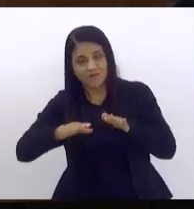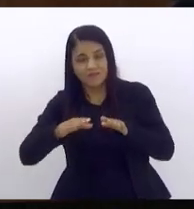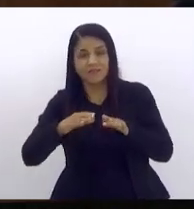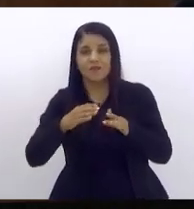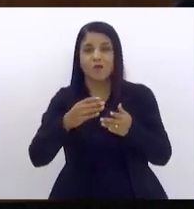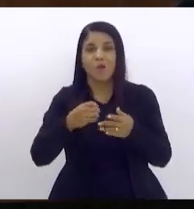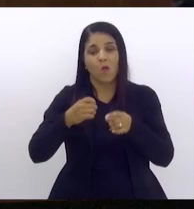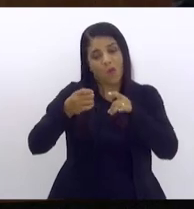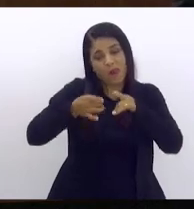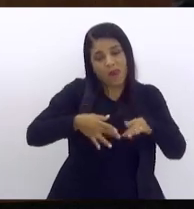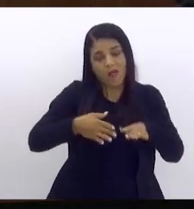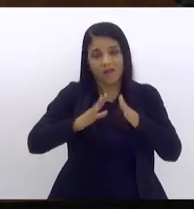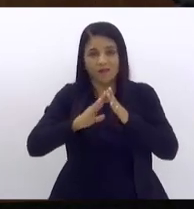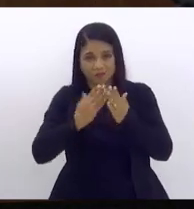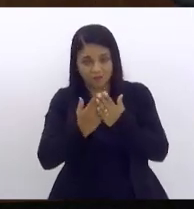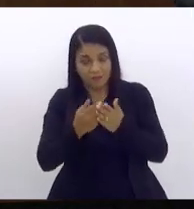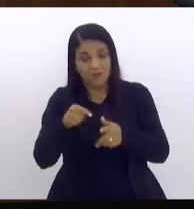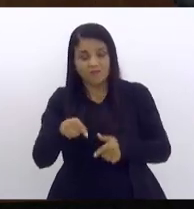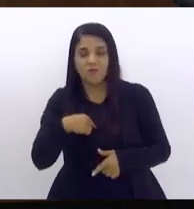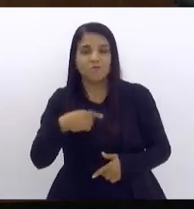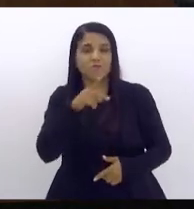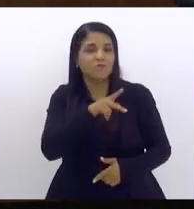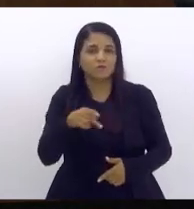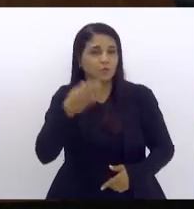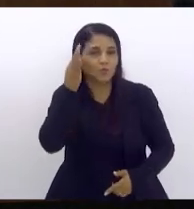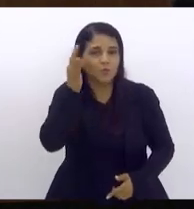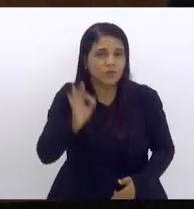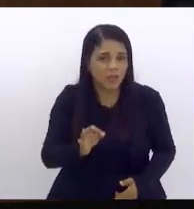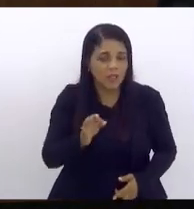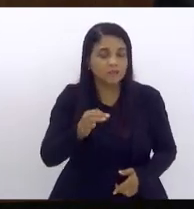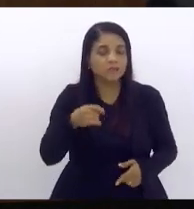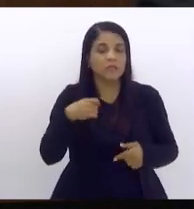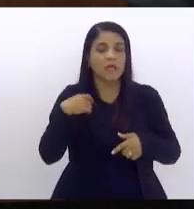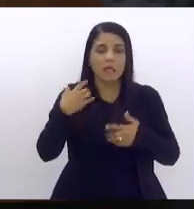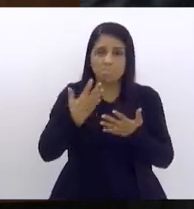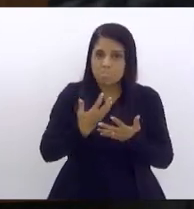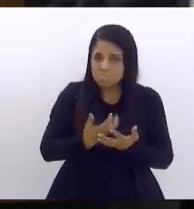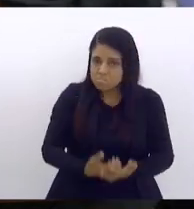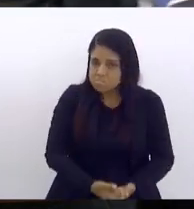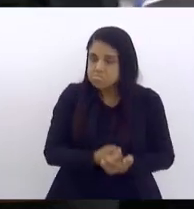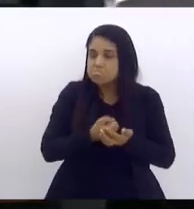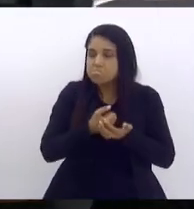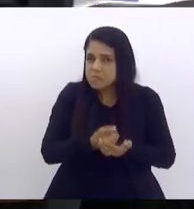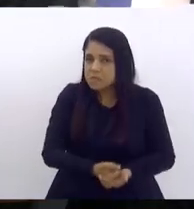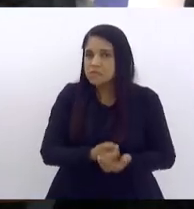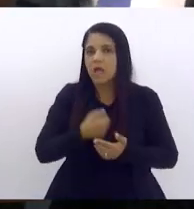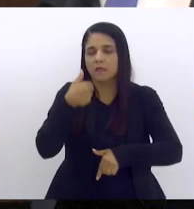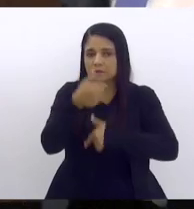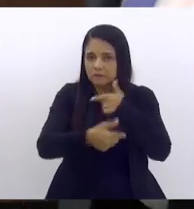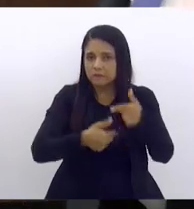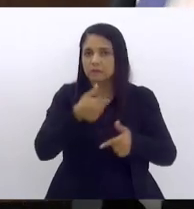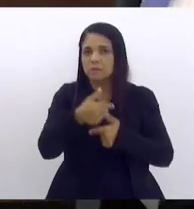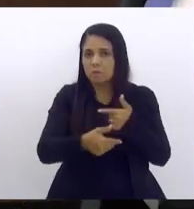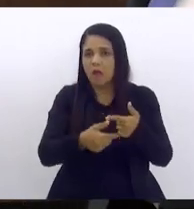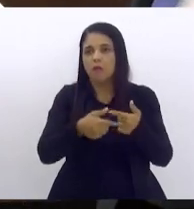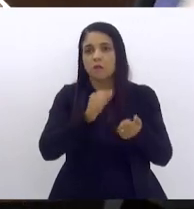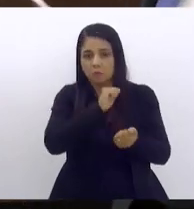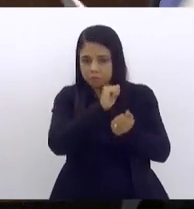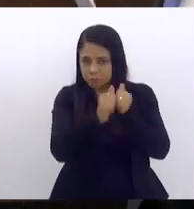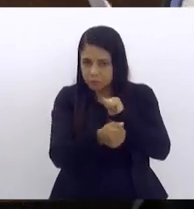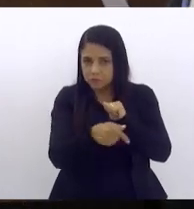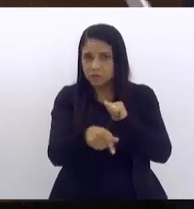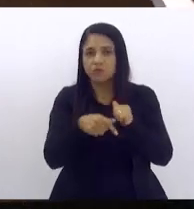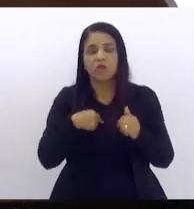como a vida realmente é pesada. Eu fui atleta profissional de natação e tive alguns professores que tentaram me minar de qualquer jeito. Então, eu